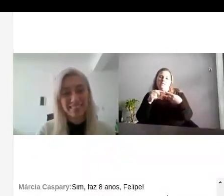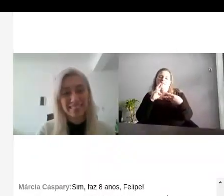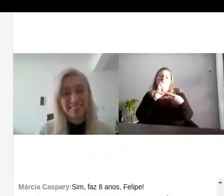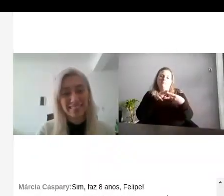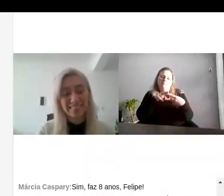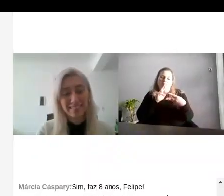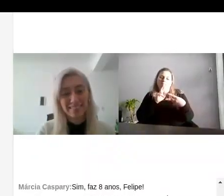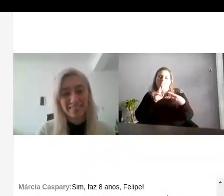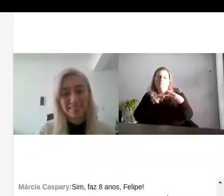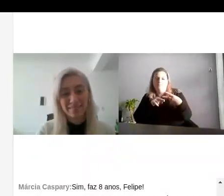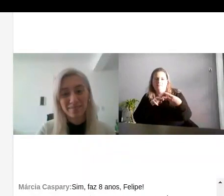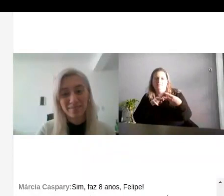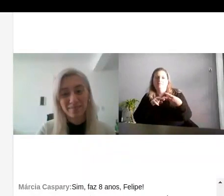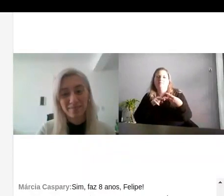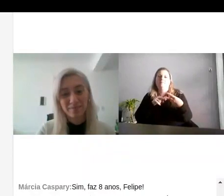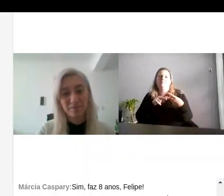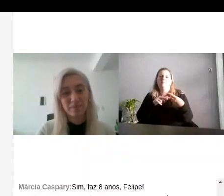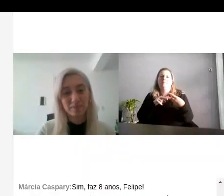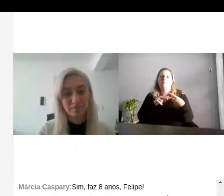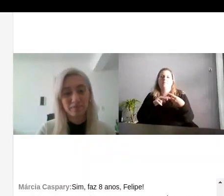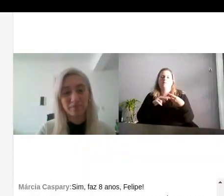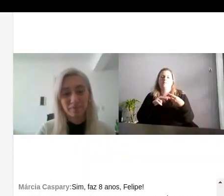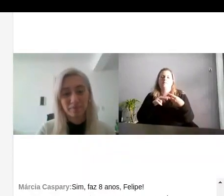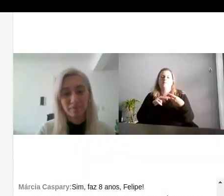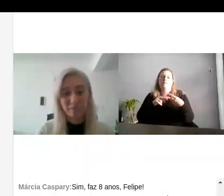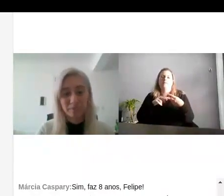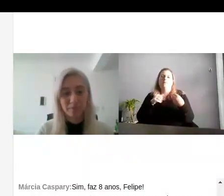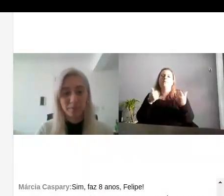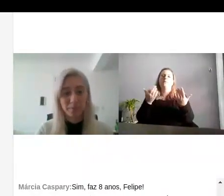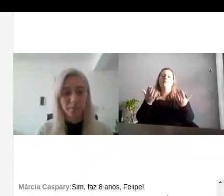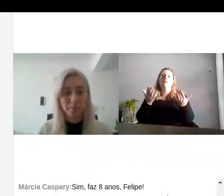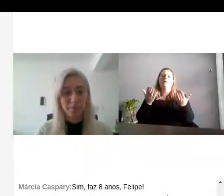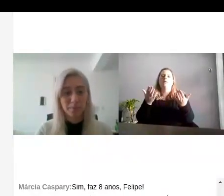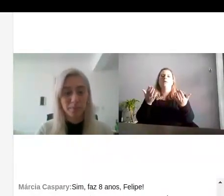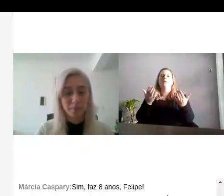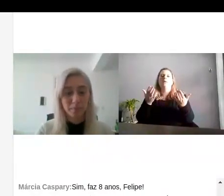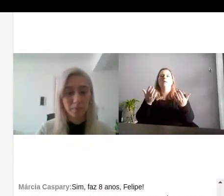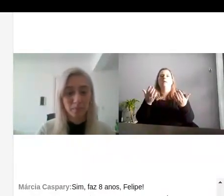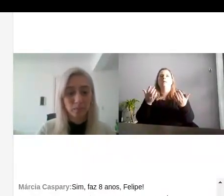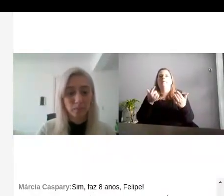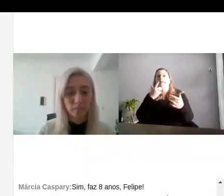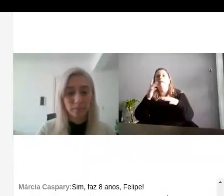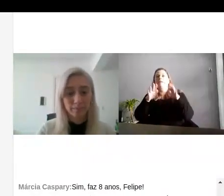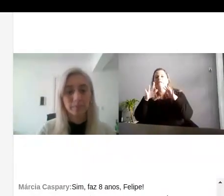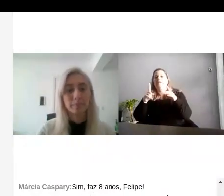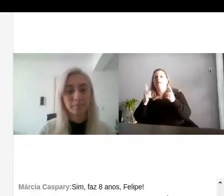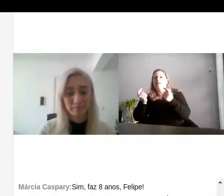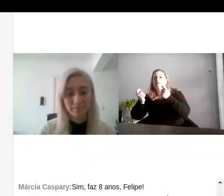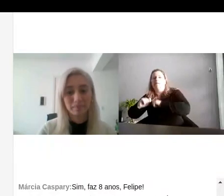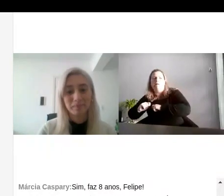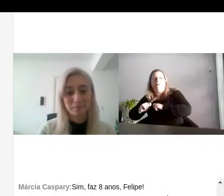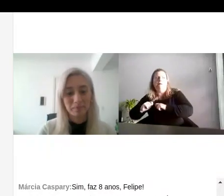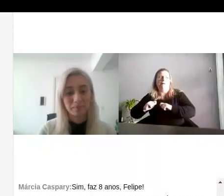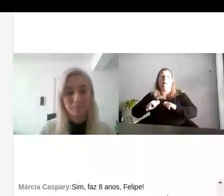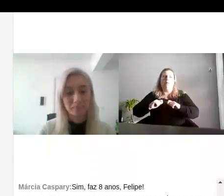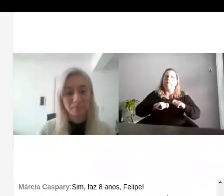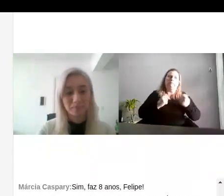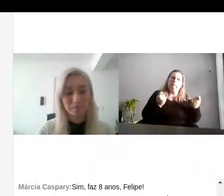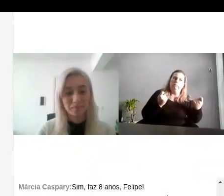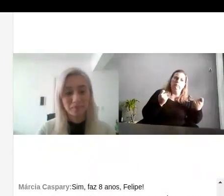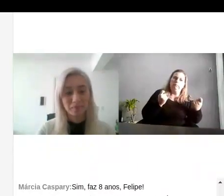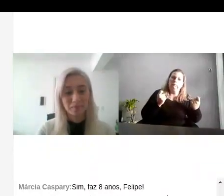em que um pouco sobre essa, às vezes, possibilidade ou impossibilidade de descrever